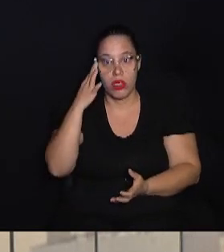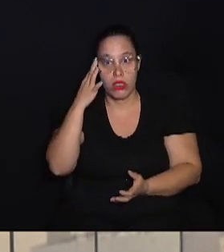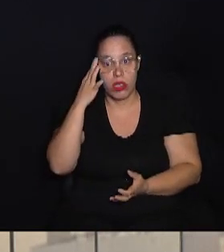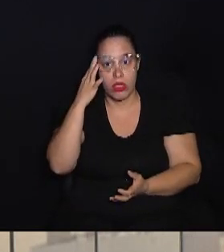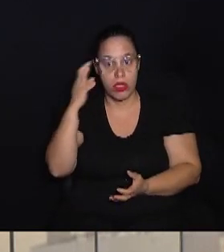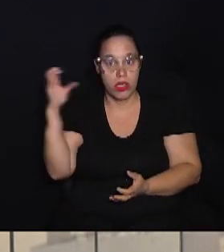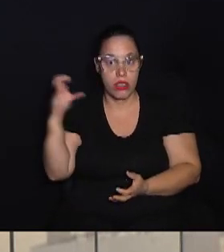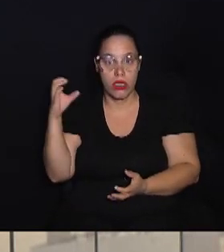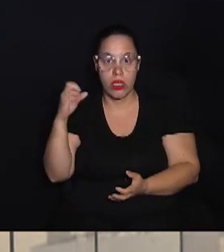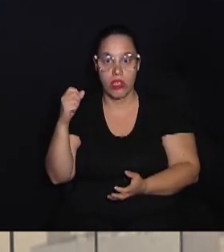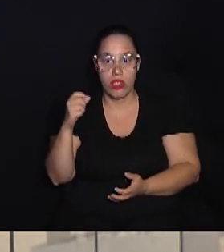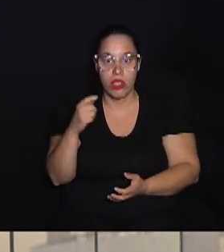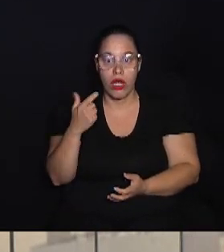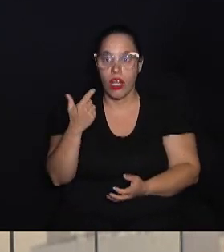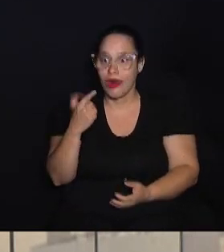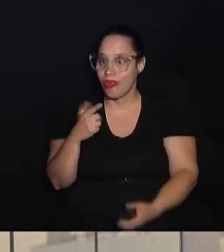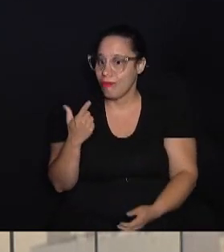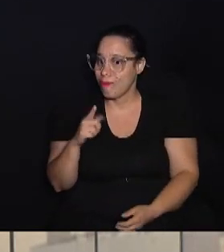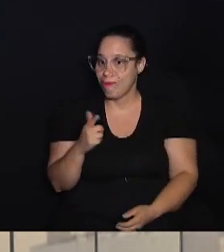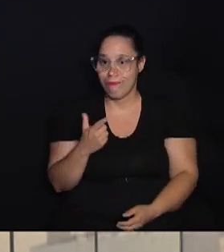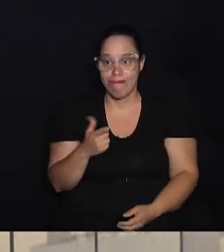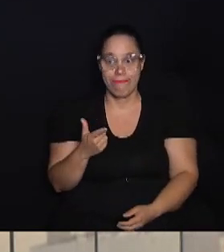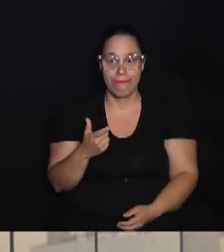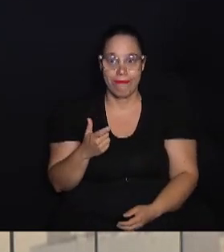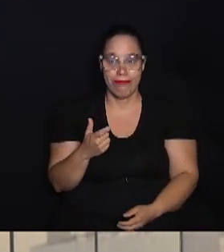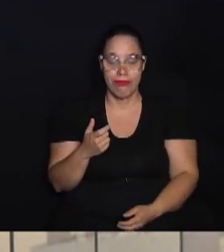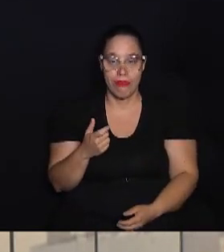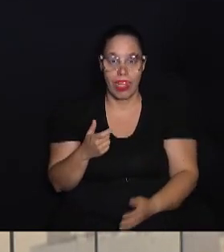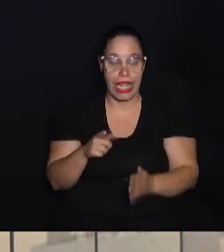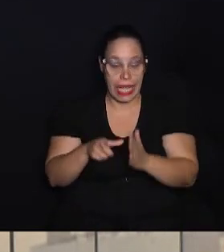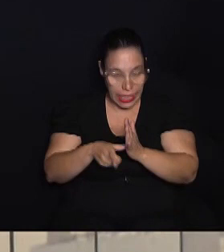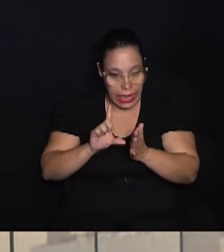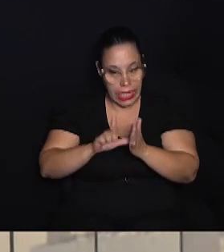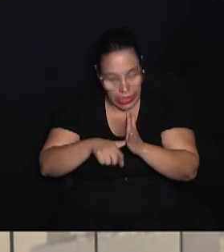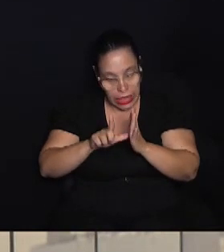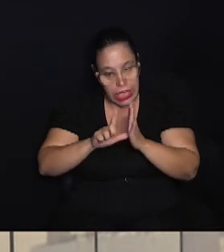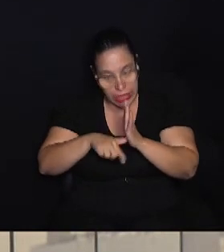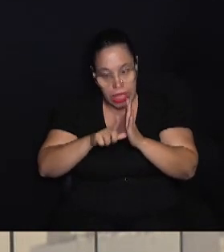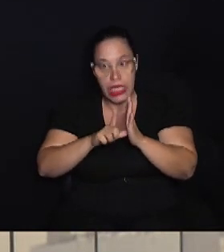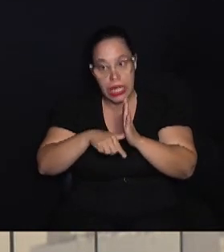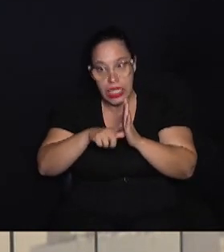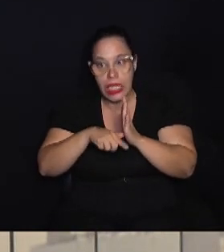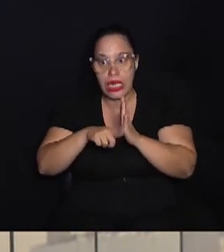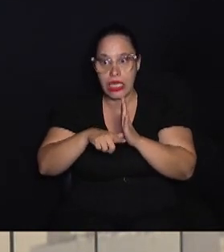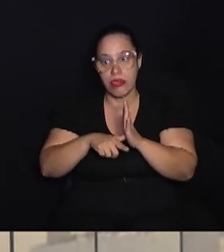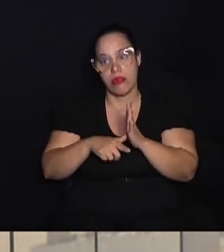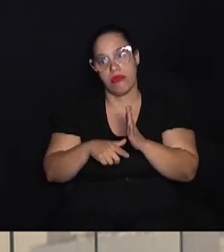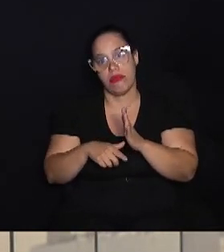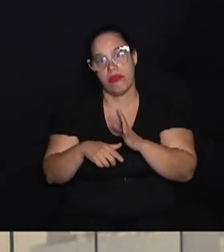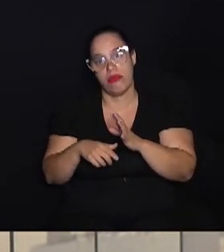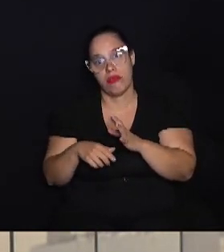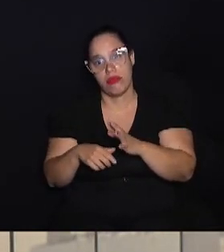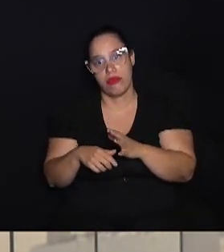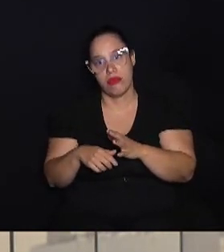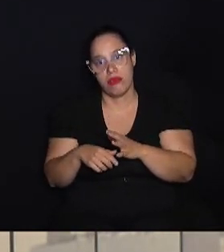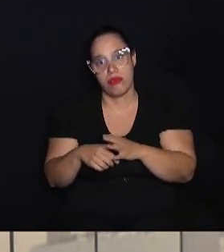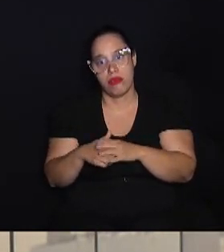cientificamente comprovado que não está acontecendo, cada vez está atrasando um pouco mais. A estação das chuvas ela está concentrada e